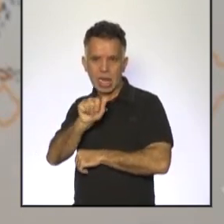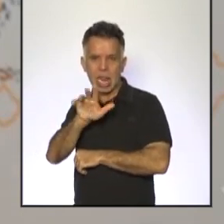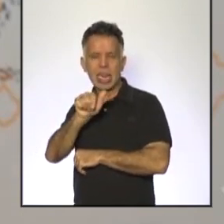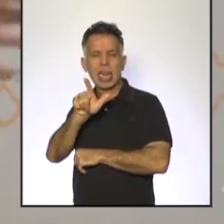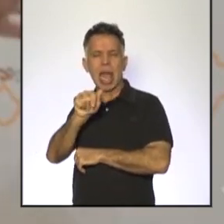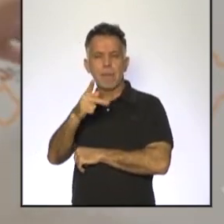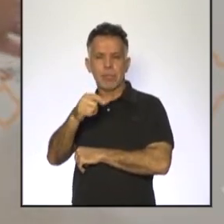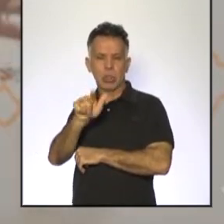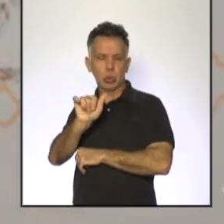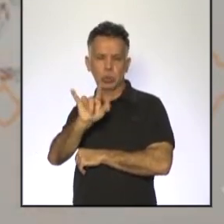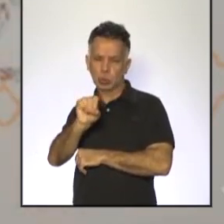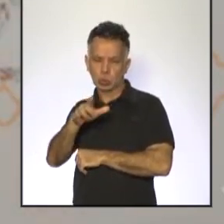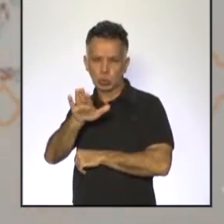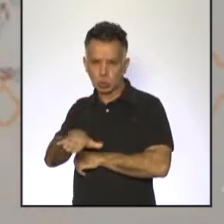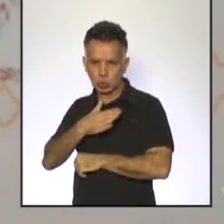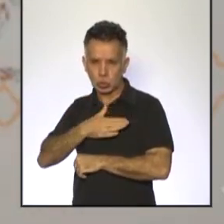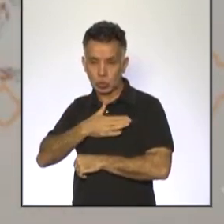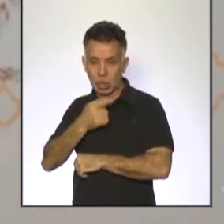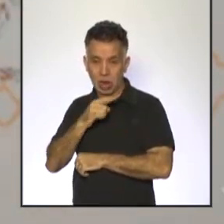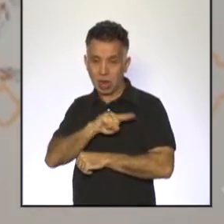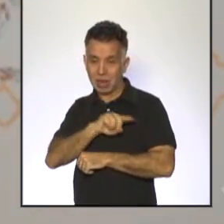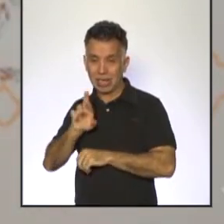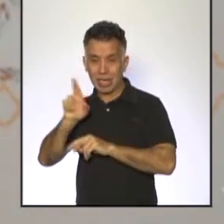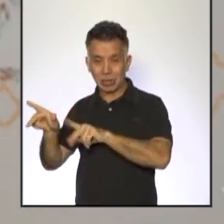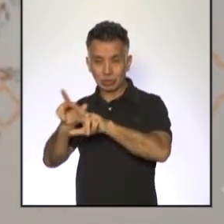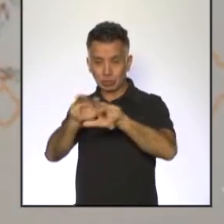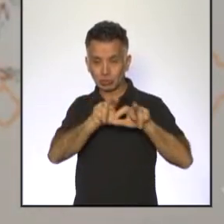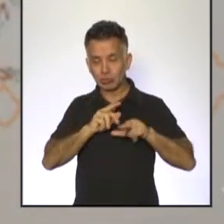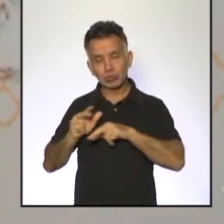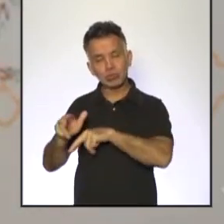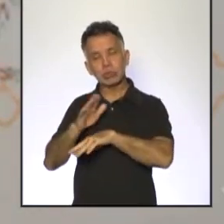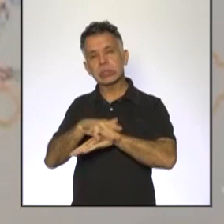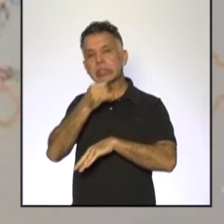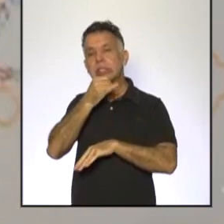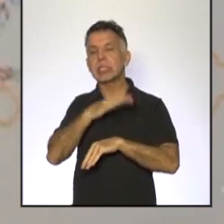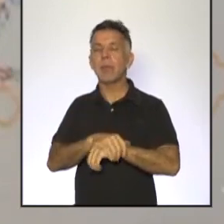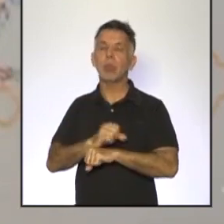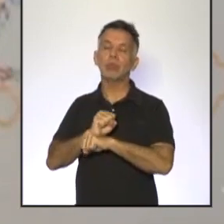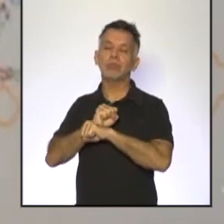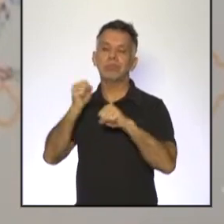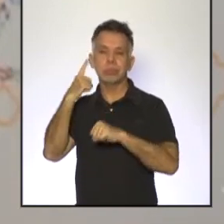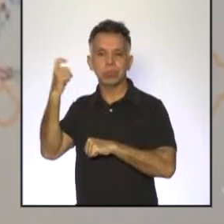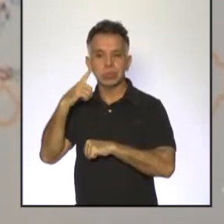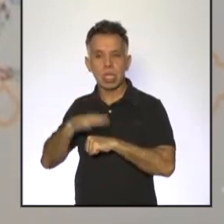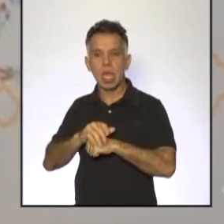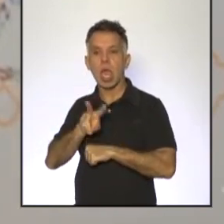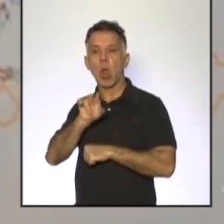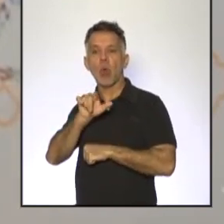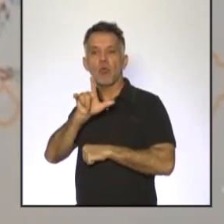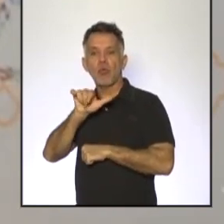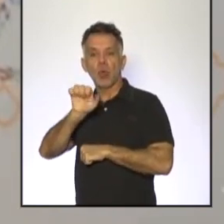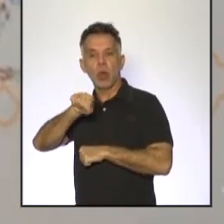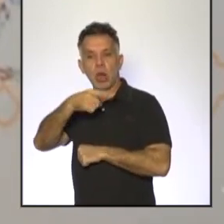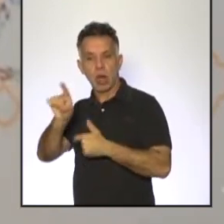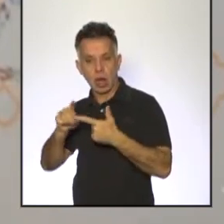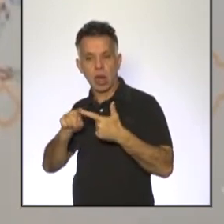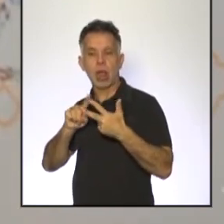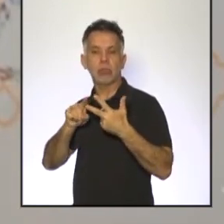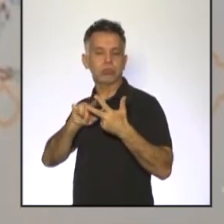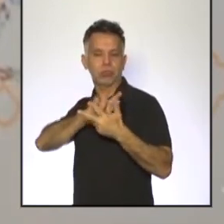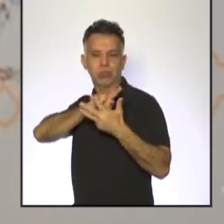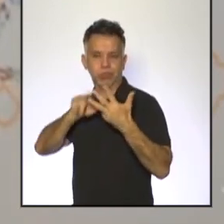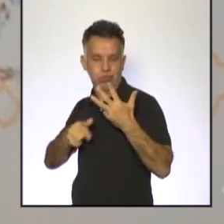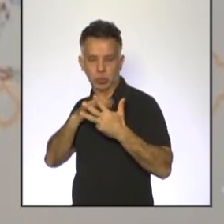aí. Tá? Se diferencia muito das erupções, por exemplo, estrombolianas, vulcanianas, pelenianas,